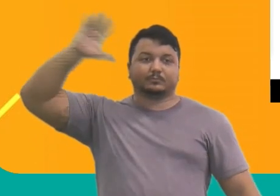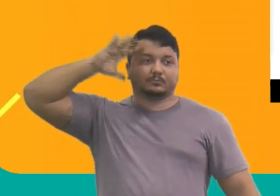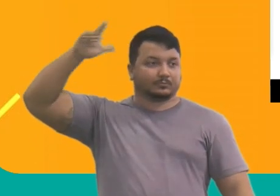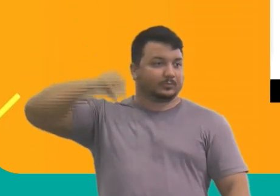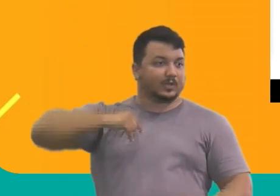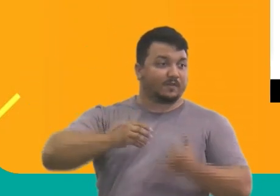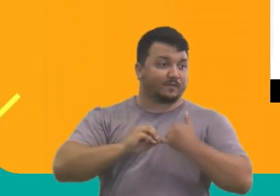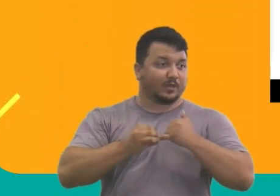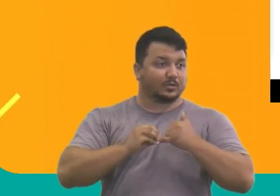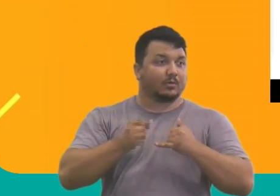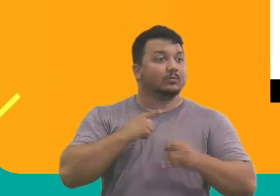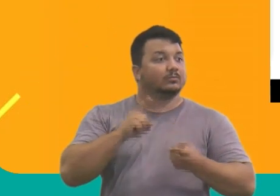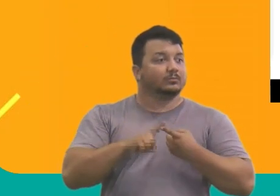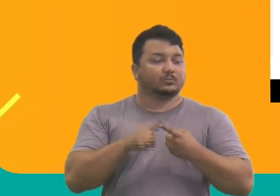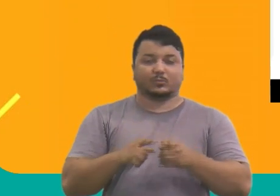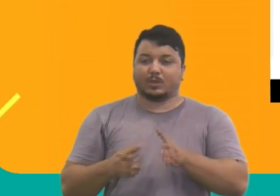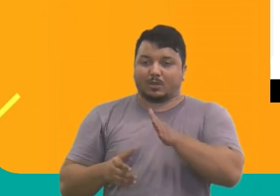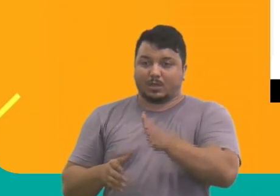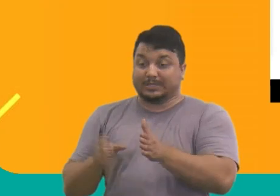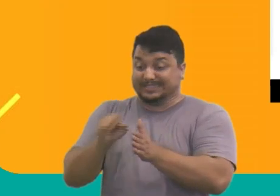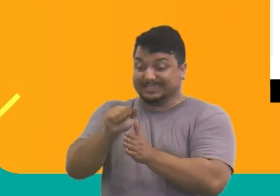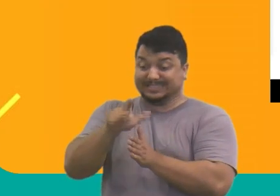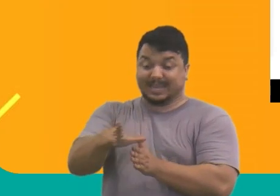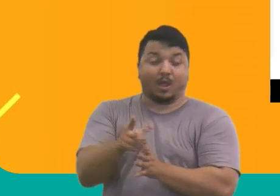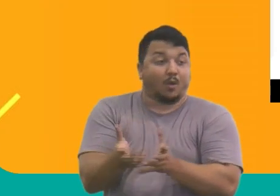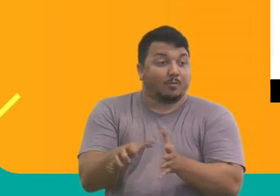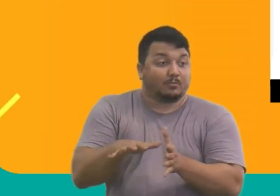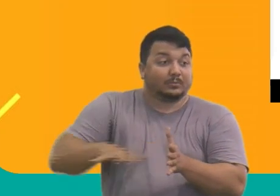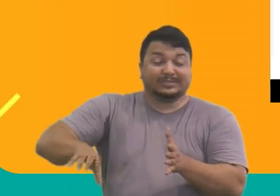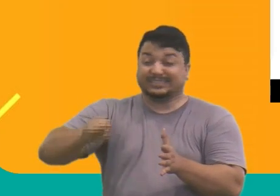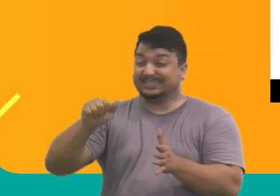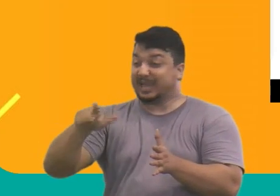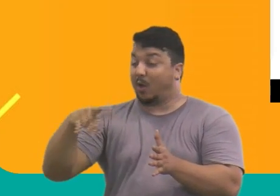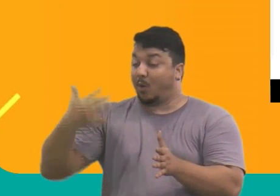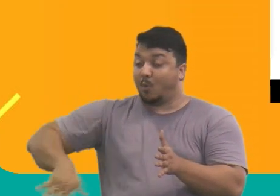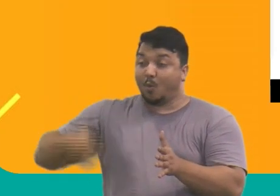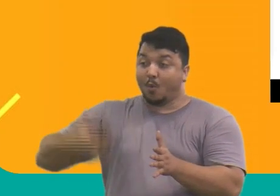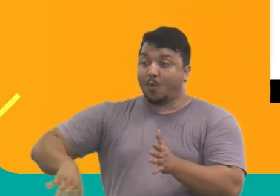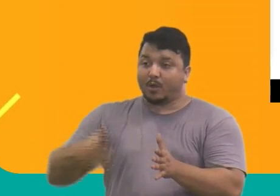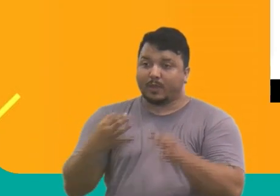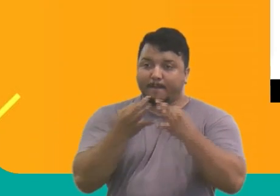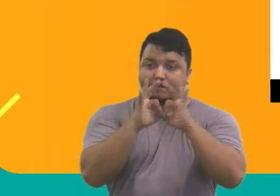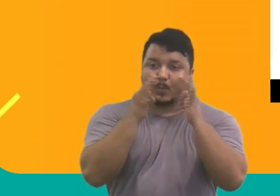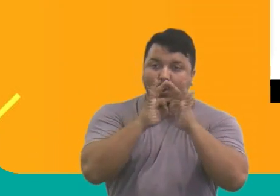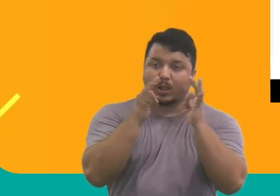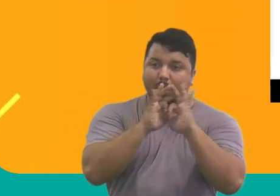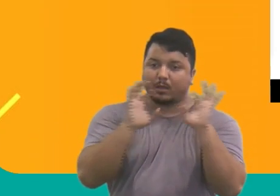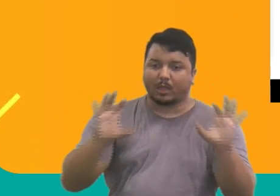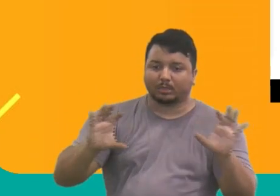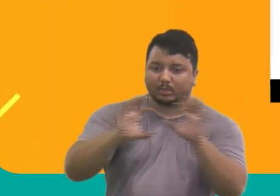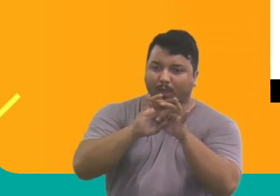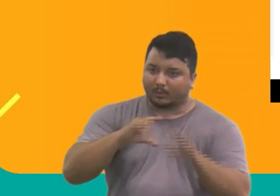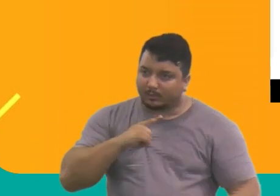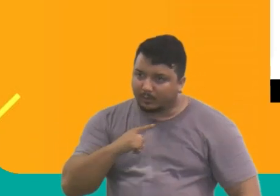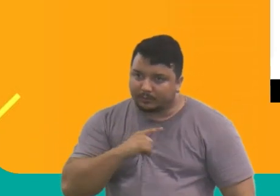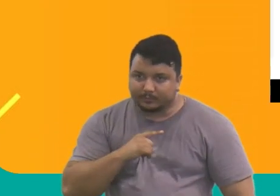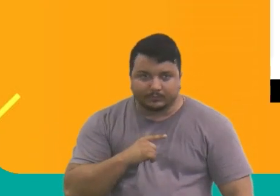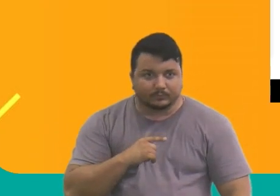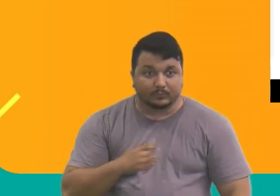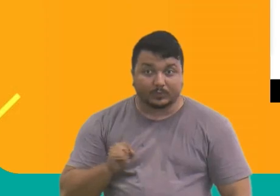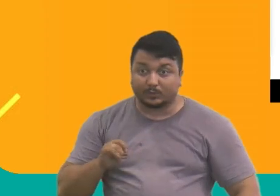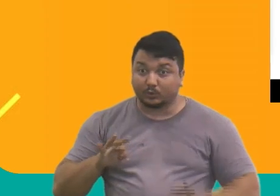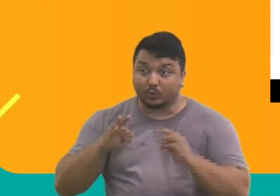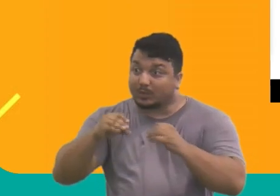feijão. Eu estou no meio extremamente salgado. Eu tenho alguma molécula para me ligar se ele está